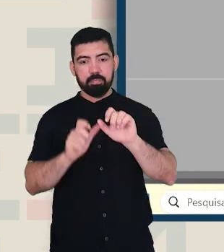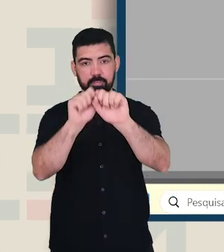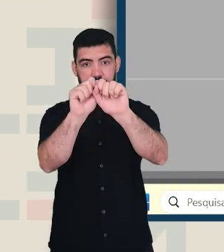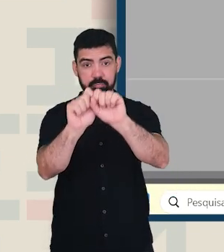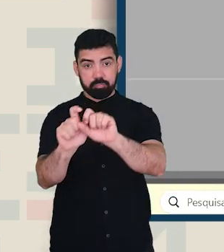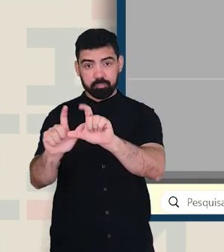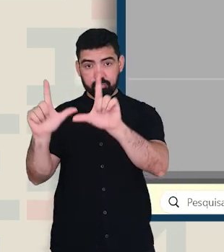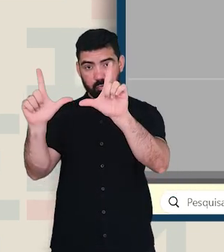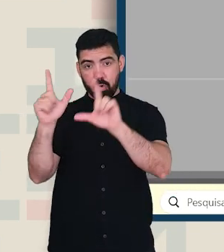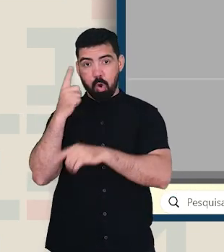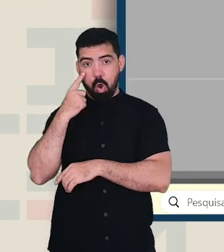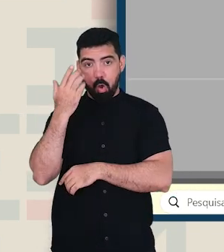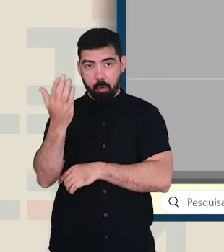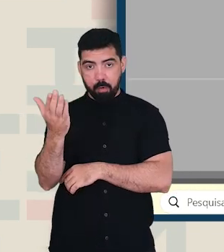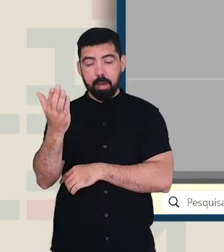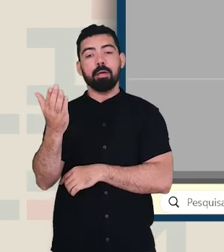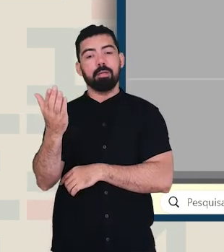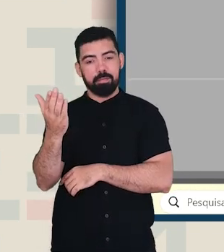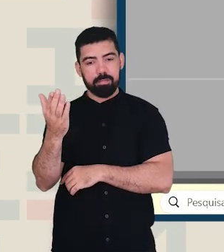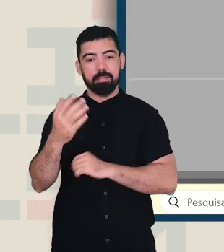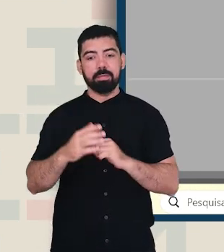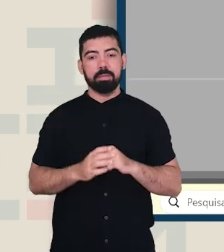Esto será outro módulo.